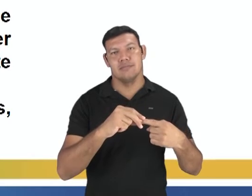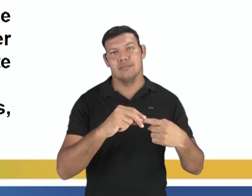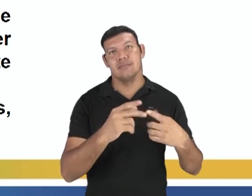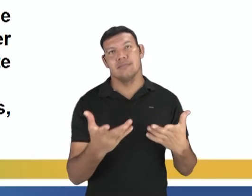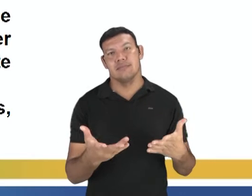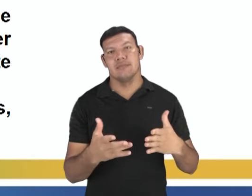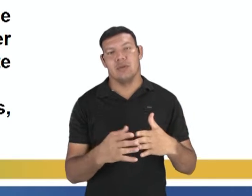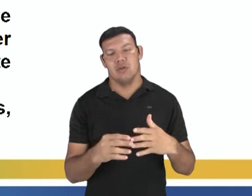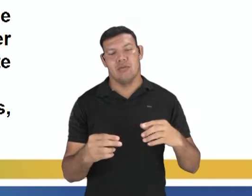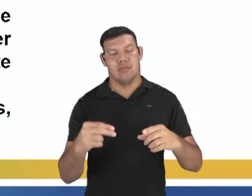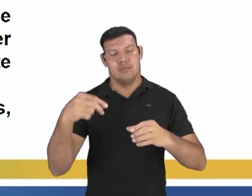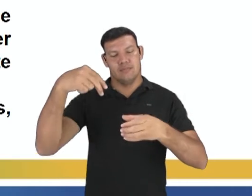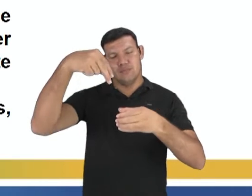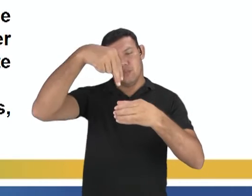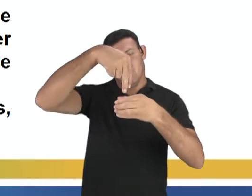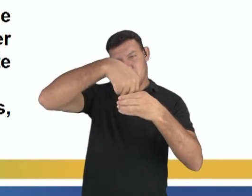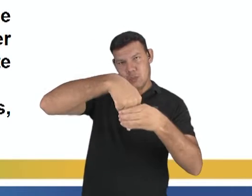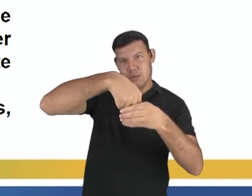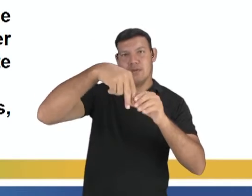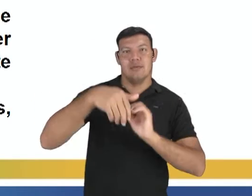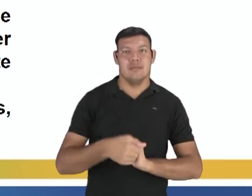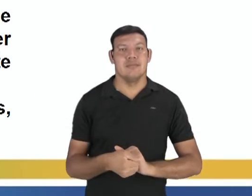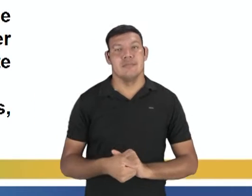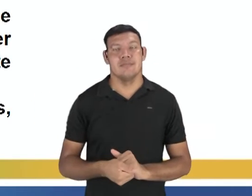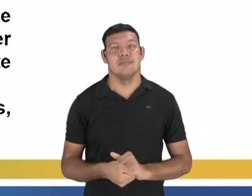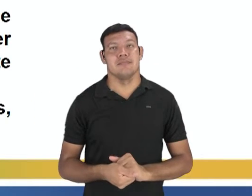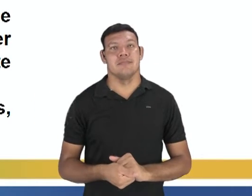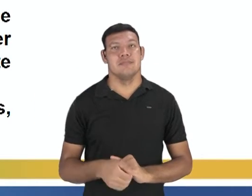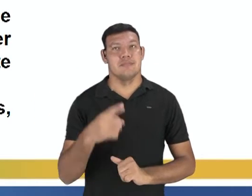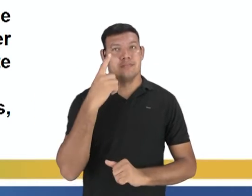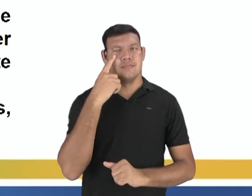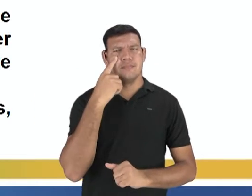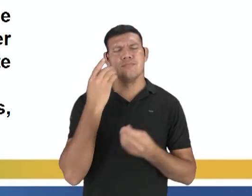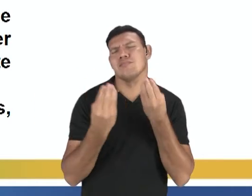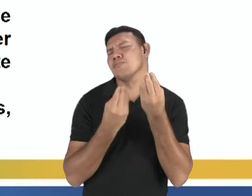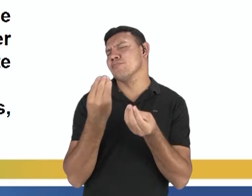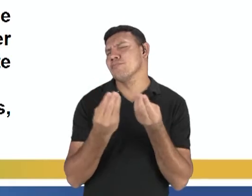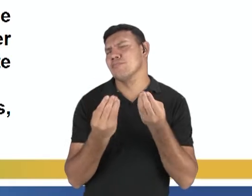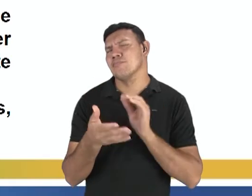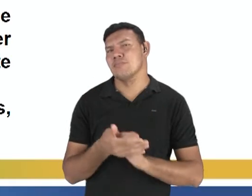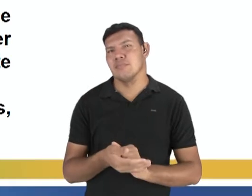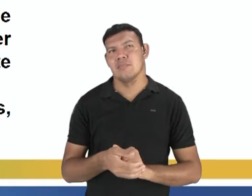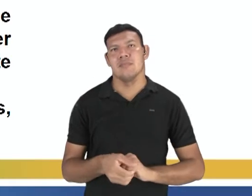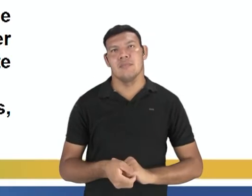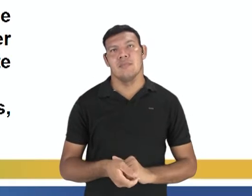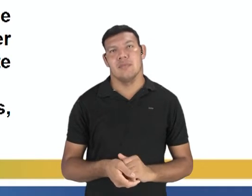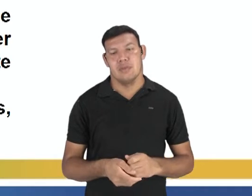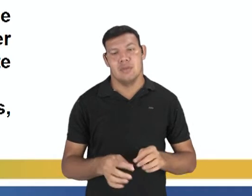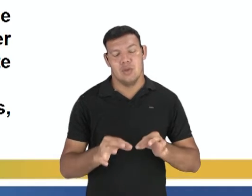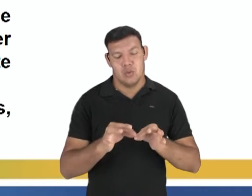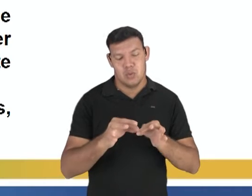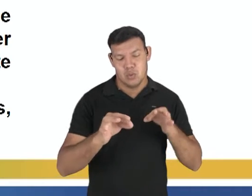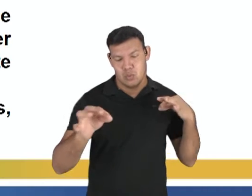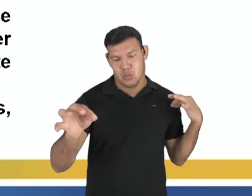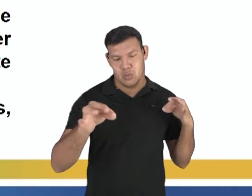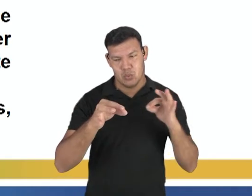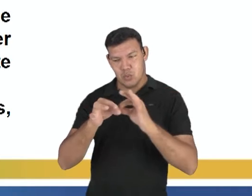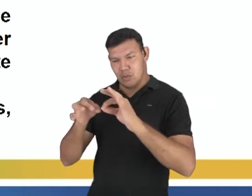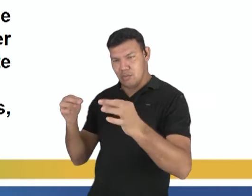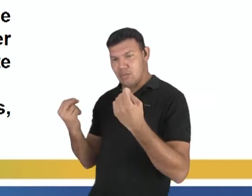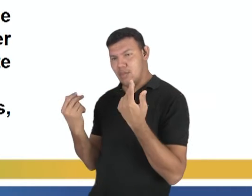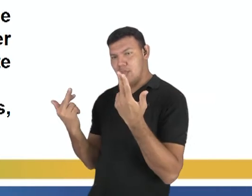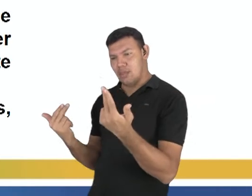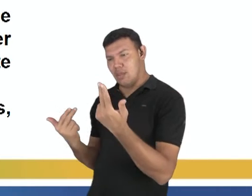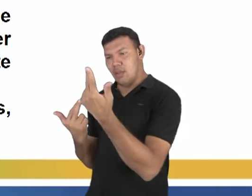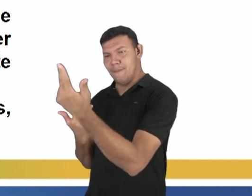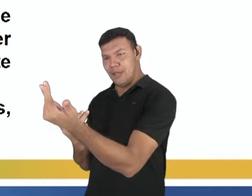gargalo da garrafa. Você está vendo ali na imagem, né? Como irá funcionar? O barbante deve ser dividido em pedaços